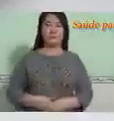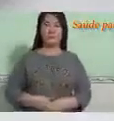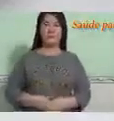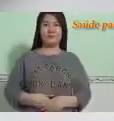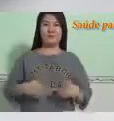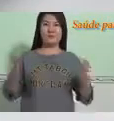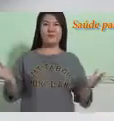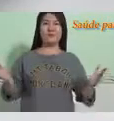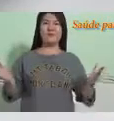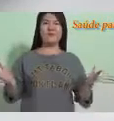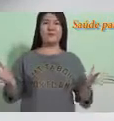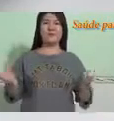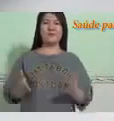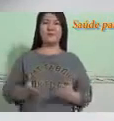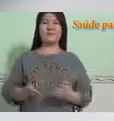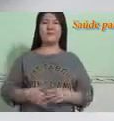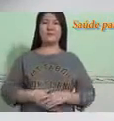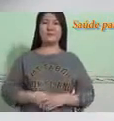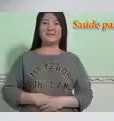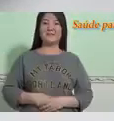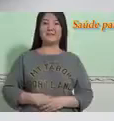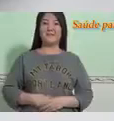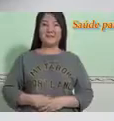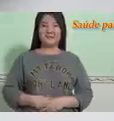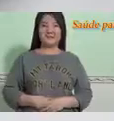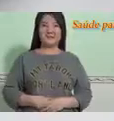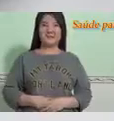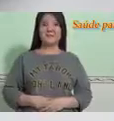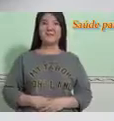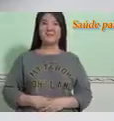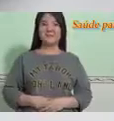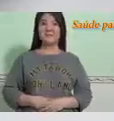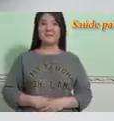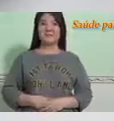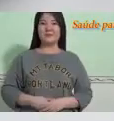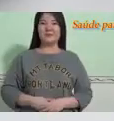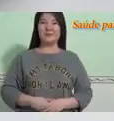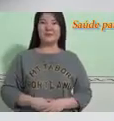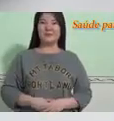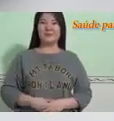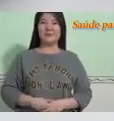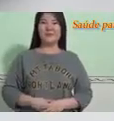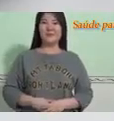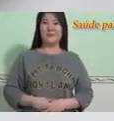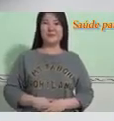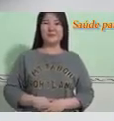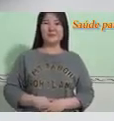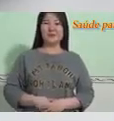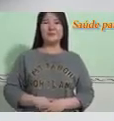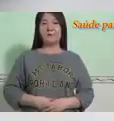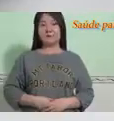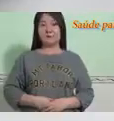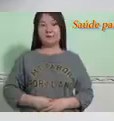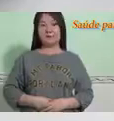que olorida em geral, com rostos quase sempre deformados ou irreconhecíveis em relação entre elas.